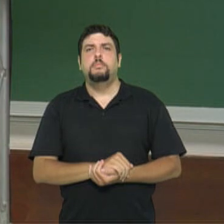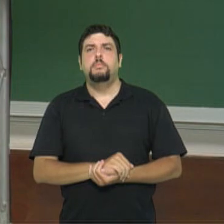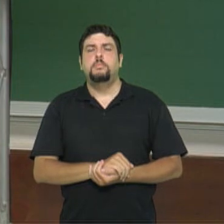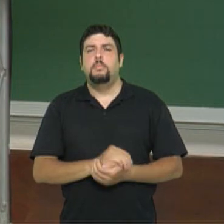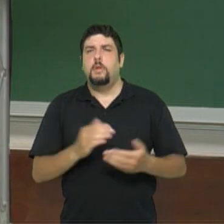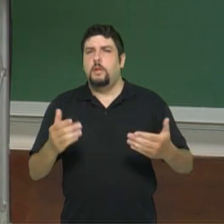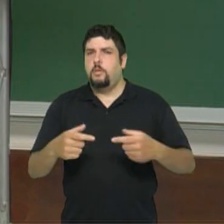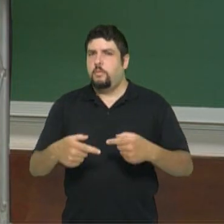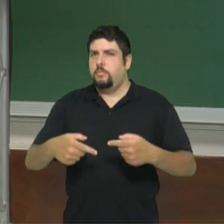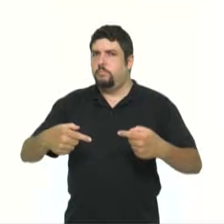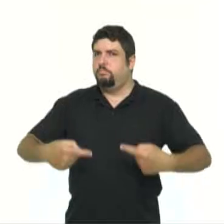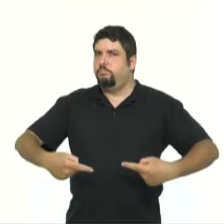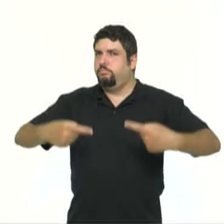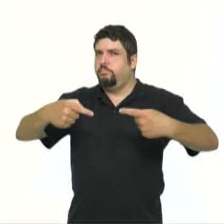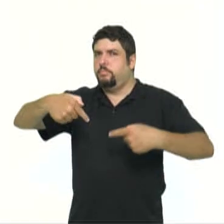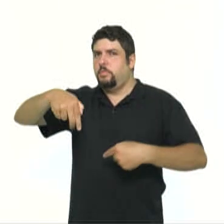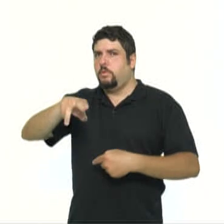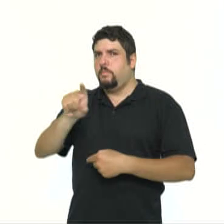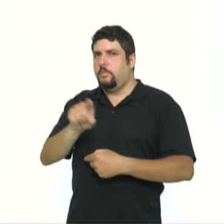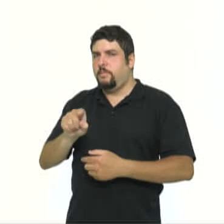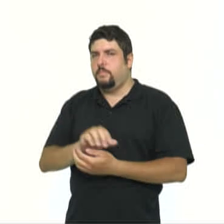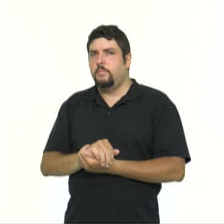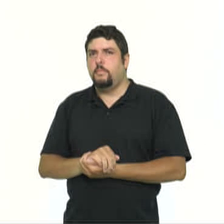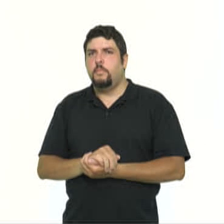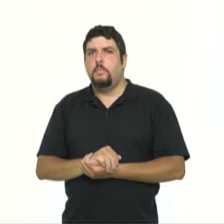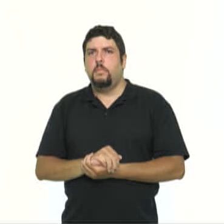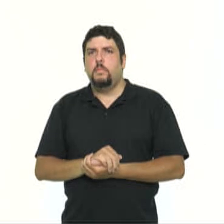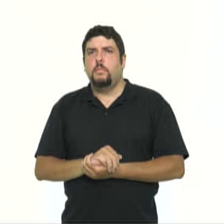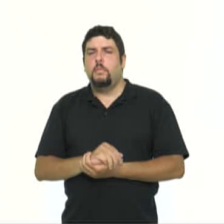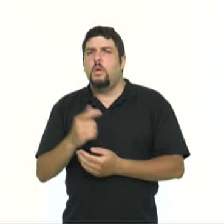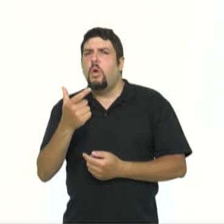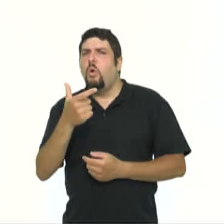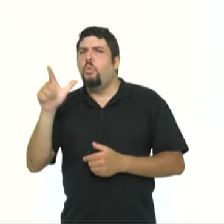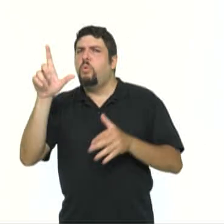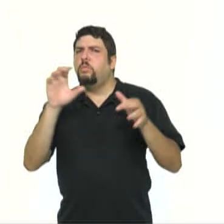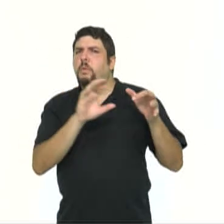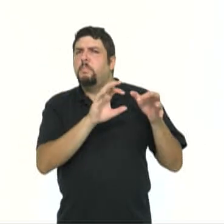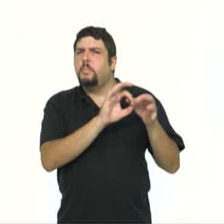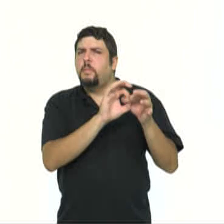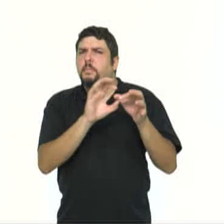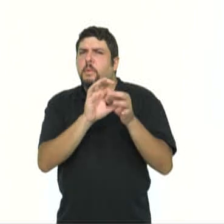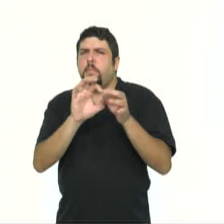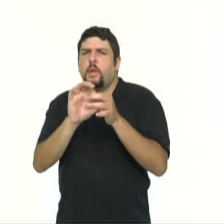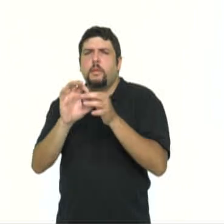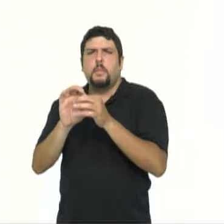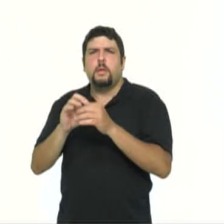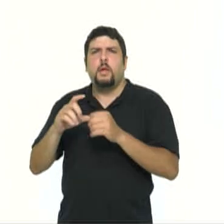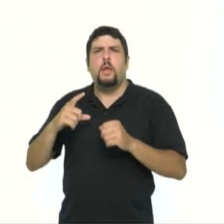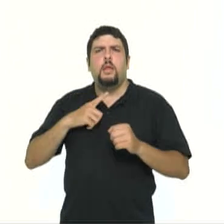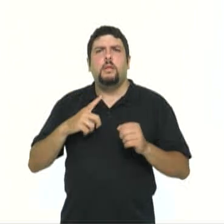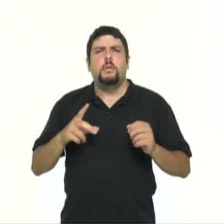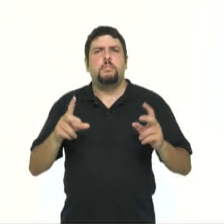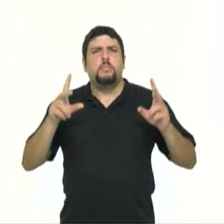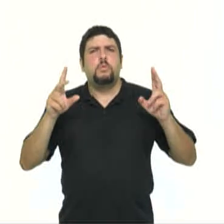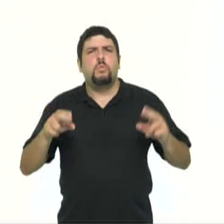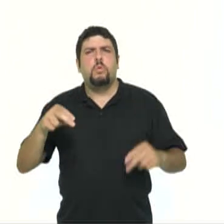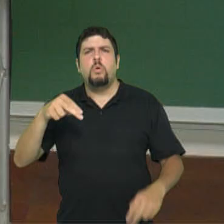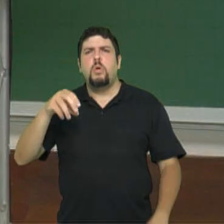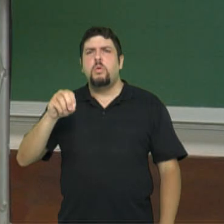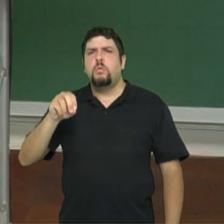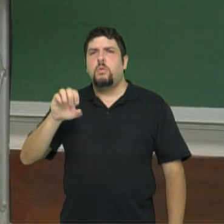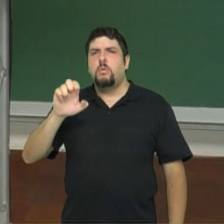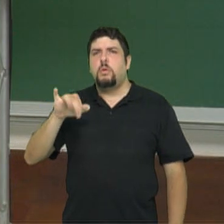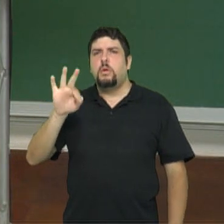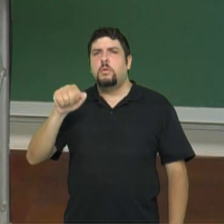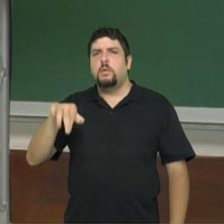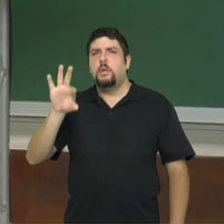Chegamos a um quiz. Quais outras conjunções possuem o mesmo valor semântico de no entanto? Quais as outras